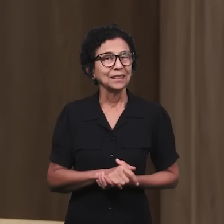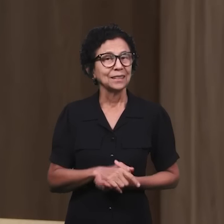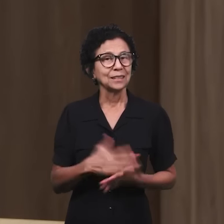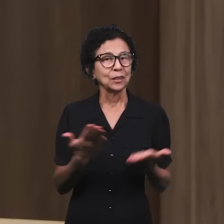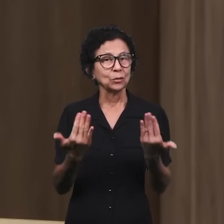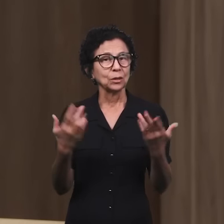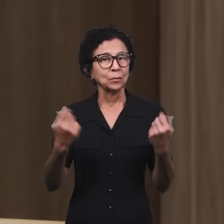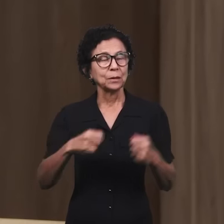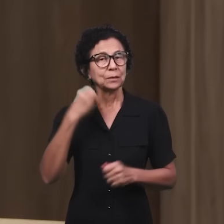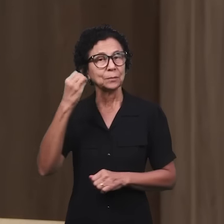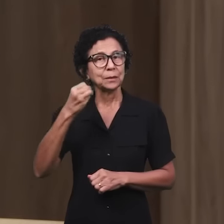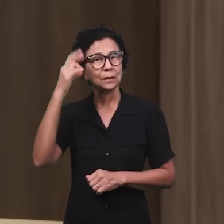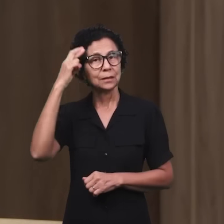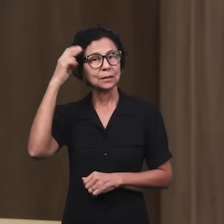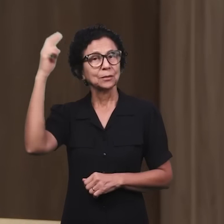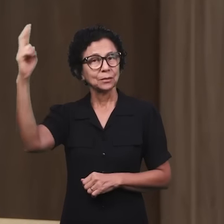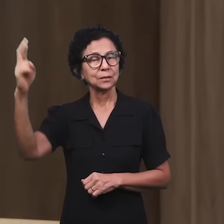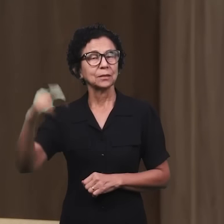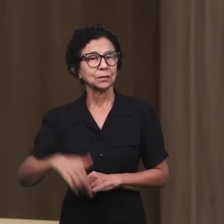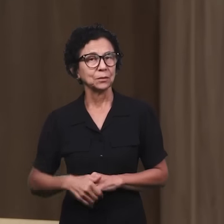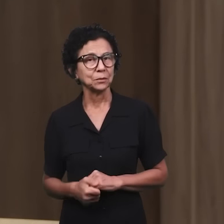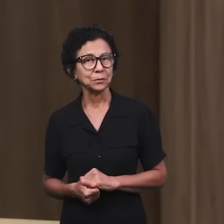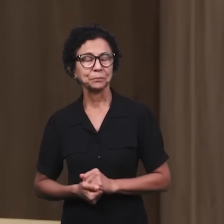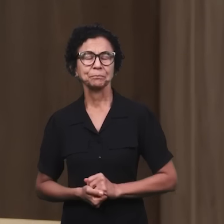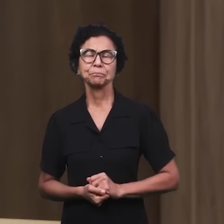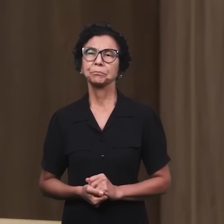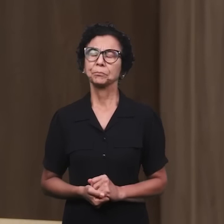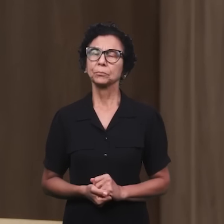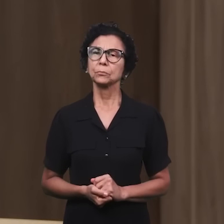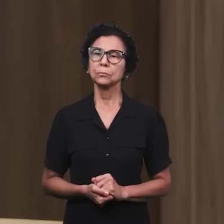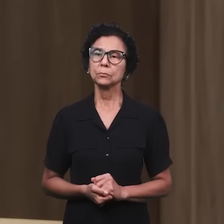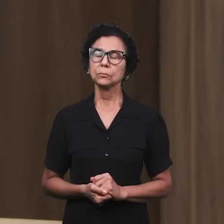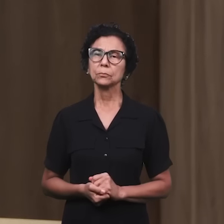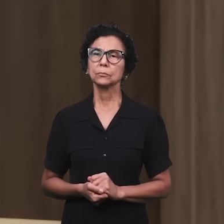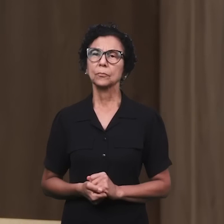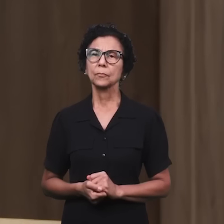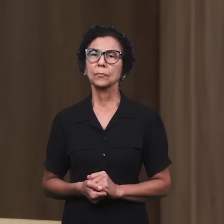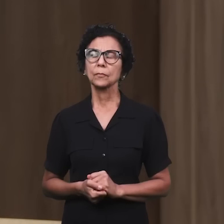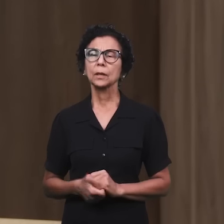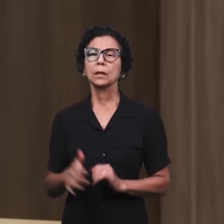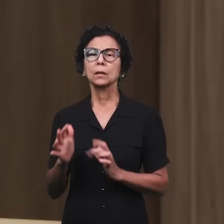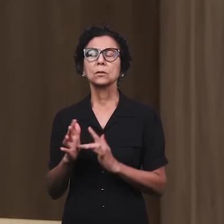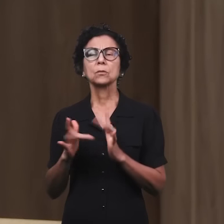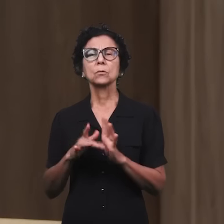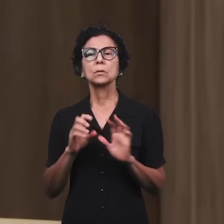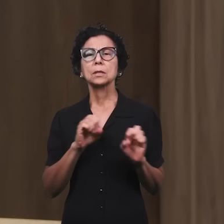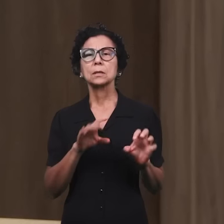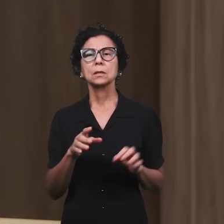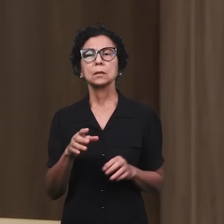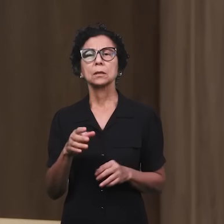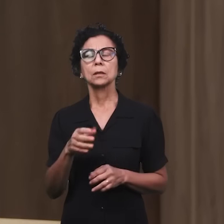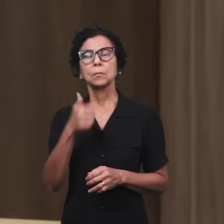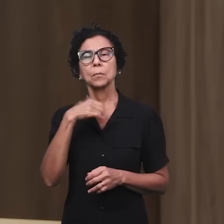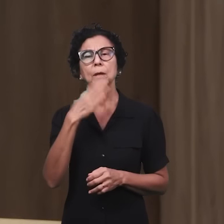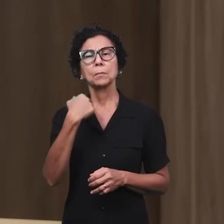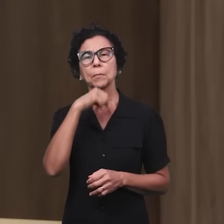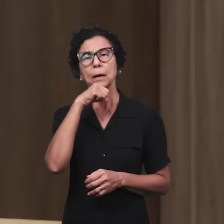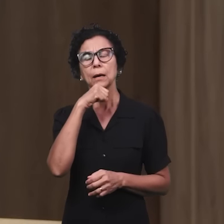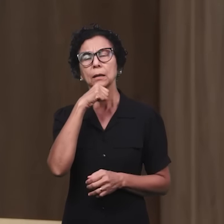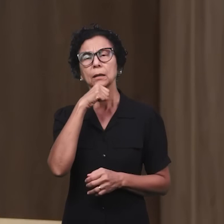forma do Senhor ensinando a nós, pais, como orar. Tem que orar para ele ter